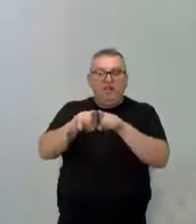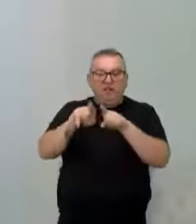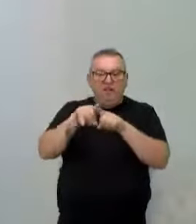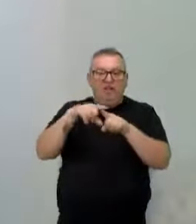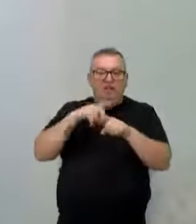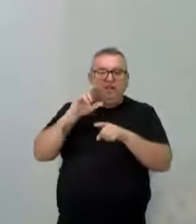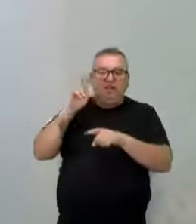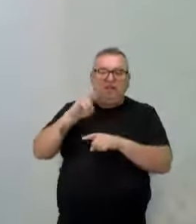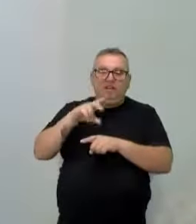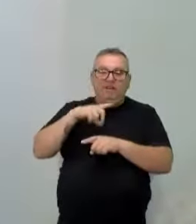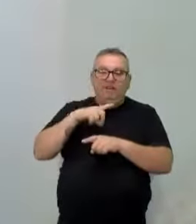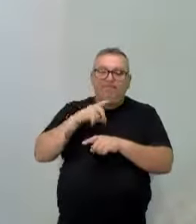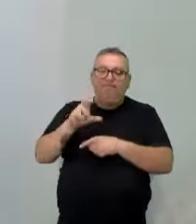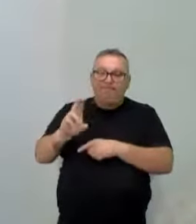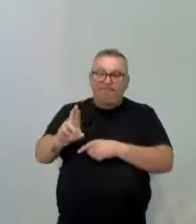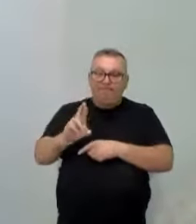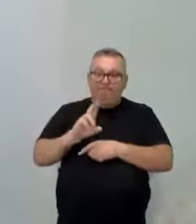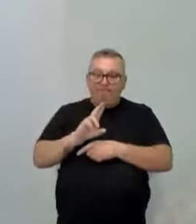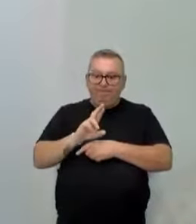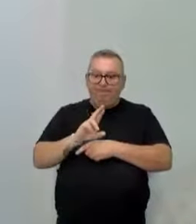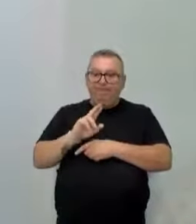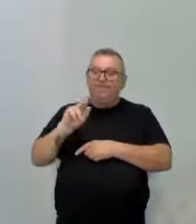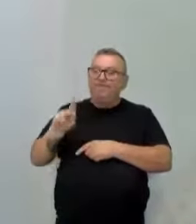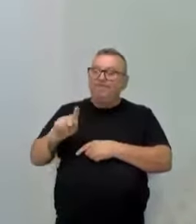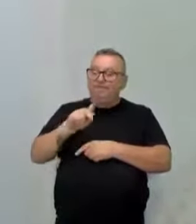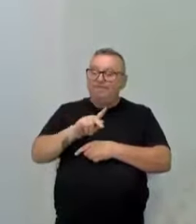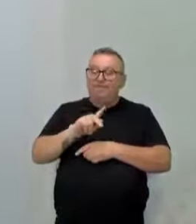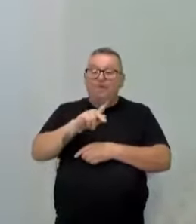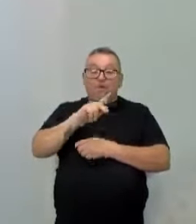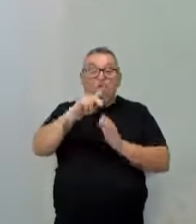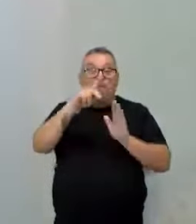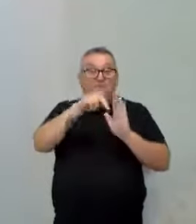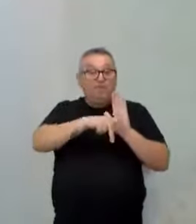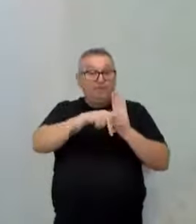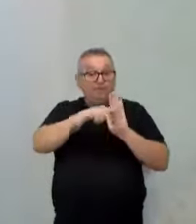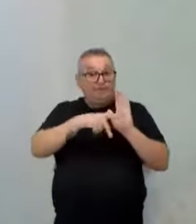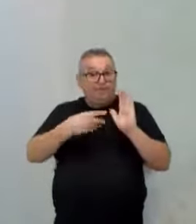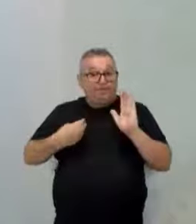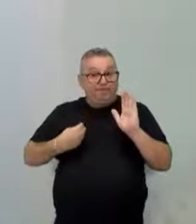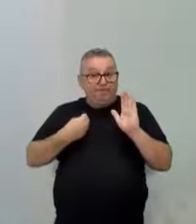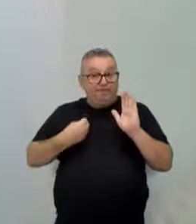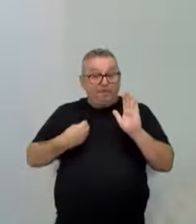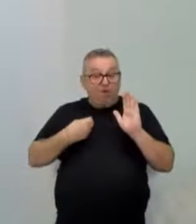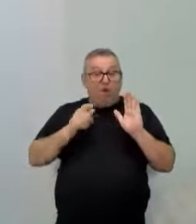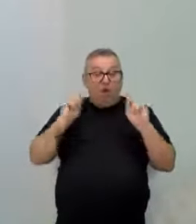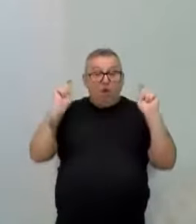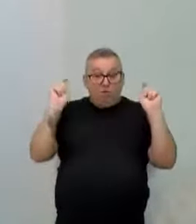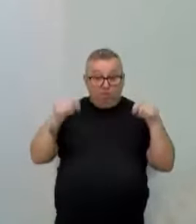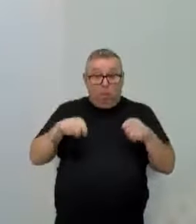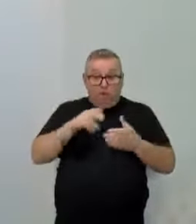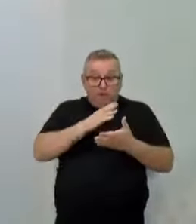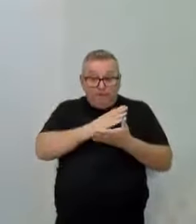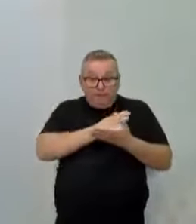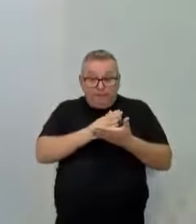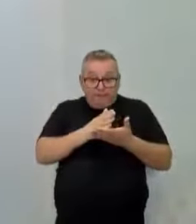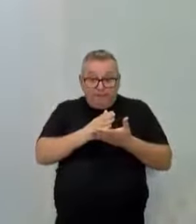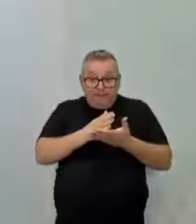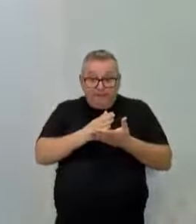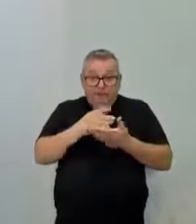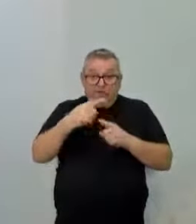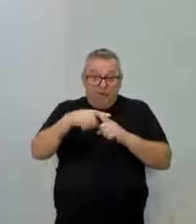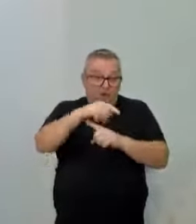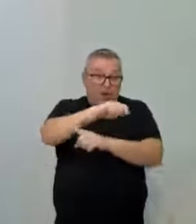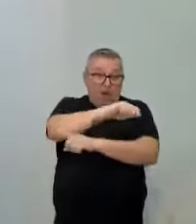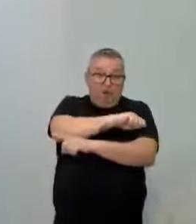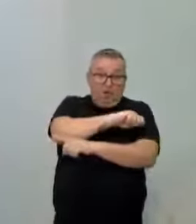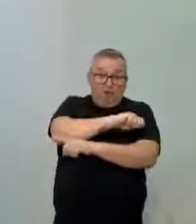gente tem ali as devolutivas para que o professor de projeto de vida possa, a partir daqui, então, já que o estudante já fez